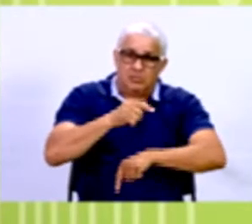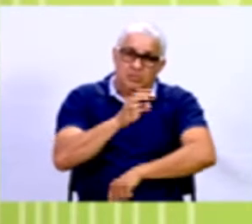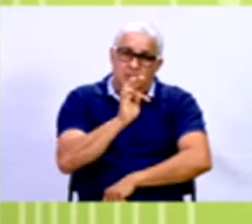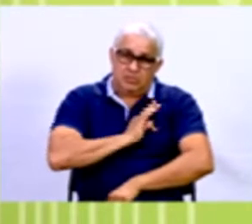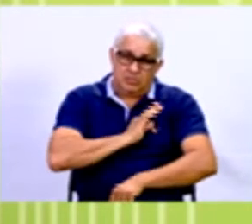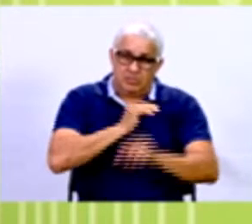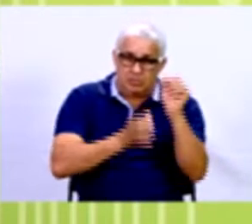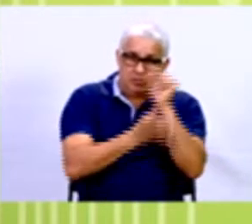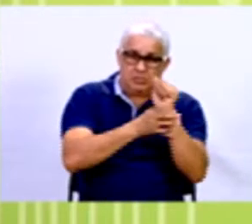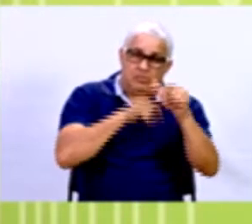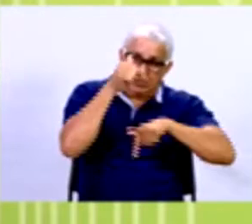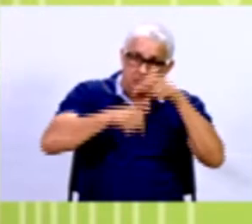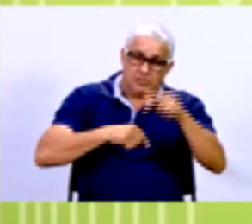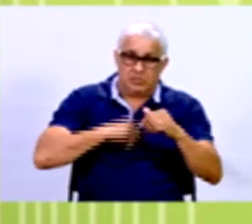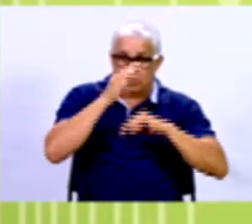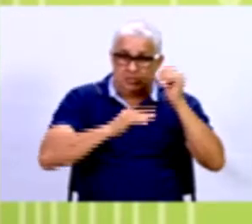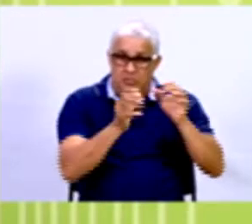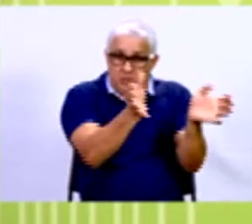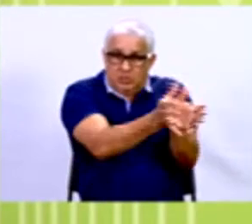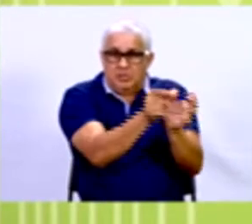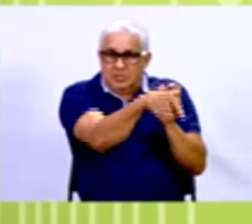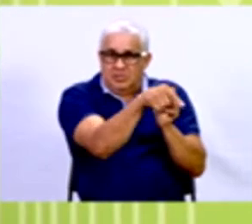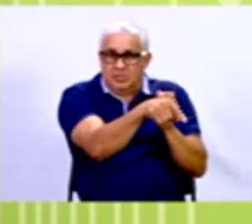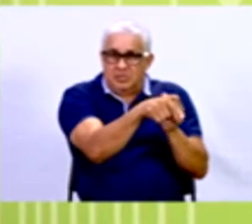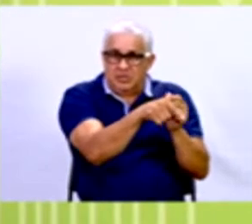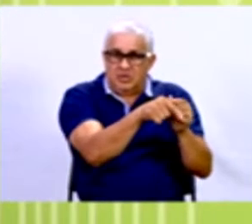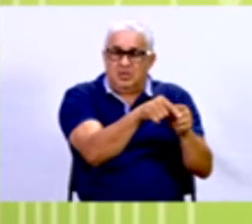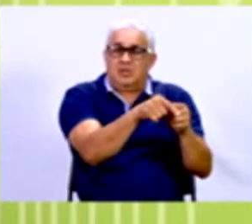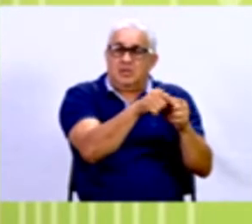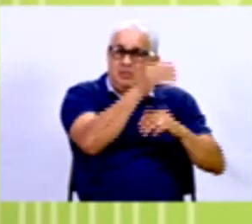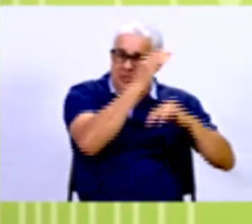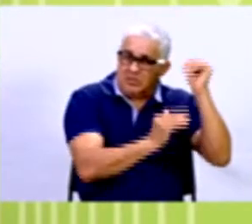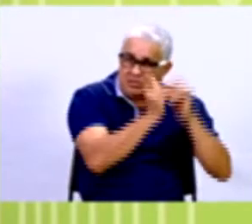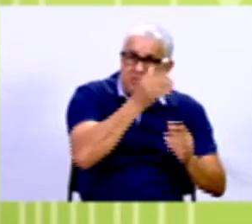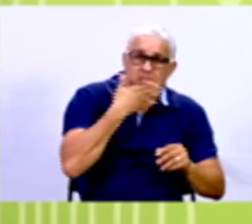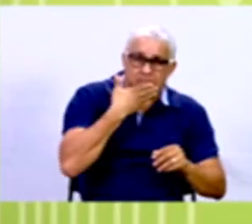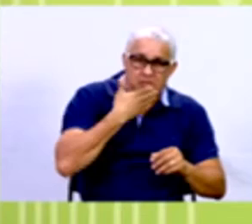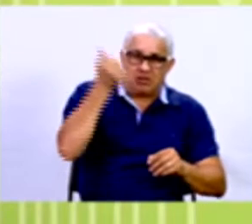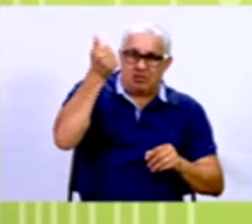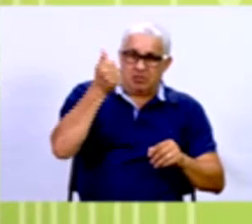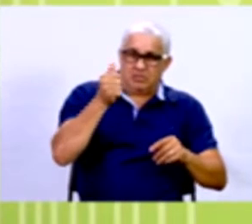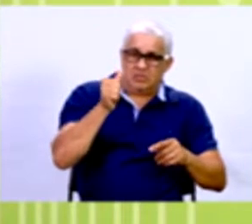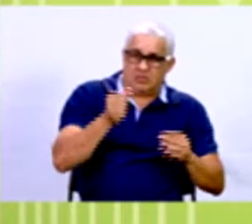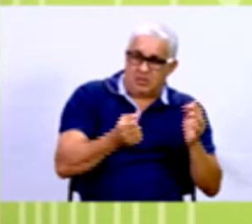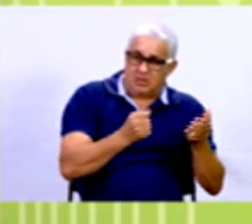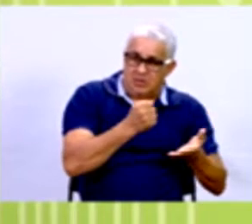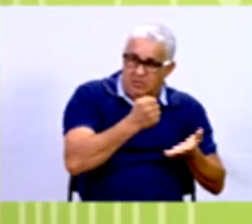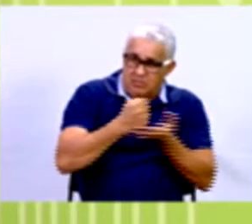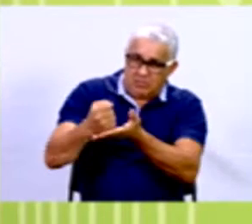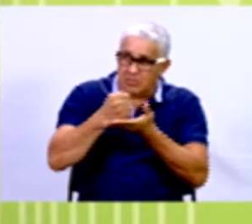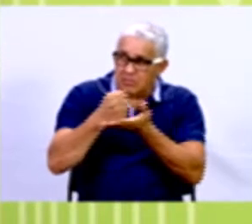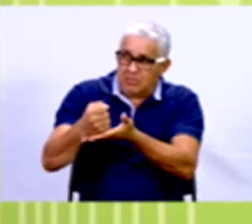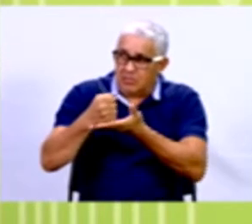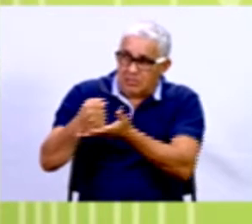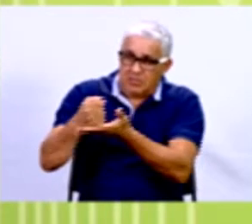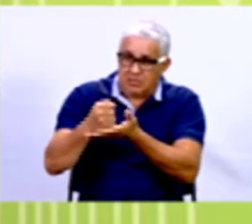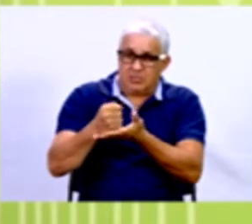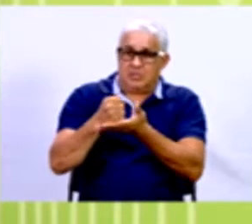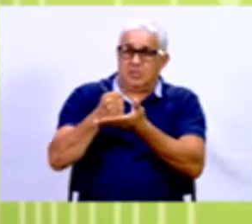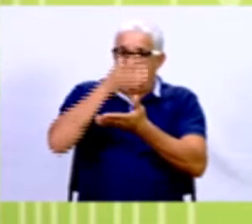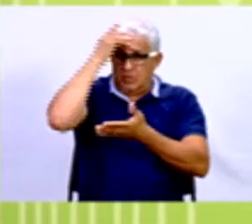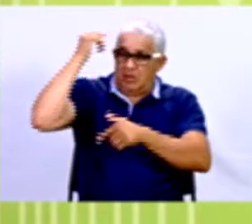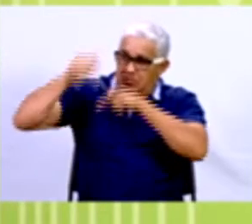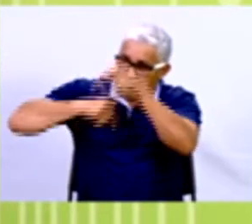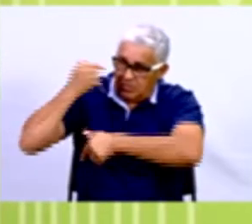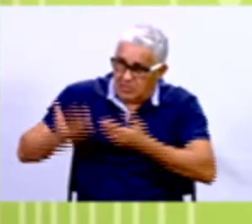trabalho. E esses profissionais, eles vão estar capacitando melhor, eles vão estar dando uma assistência melhor para os empregados, para aquela empresa.